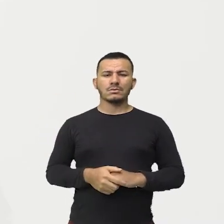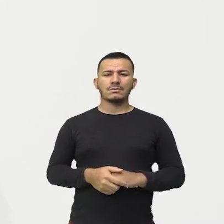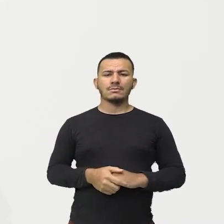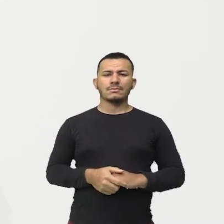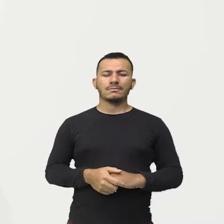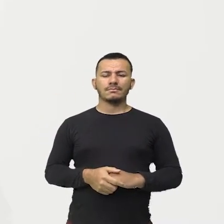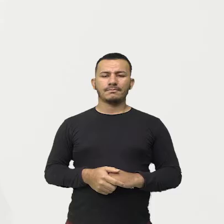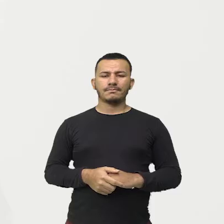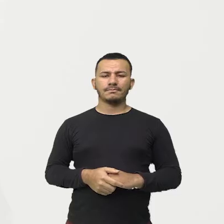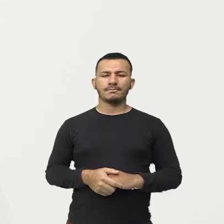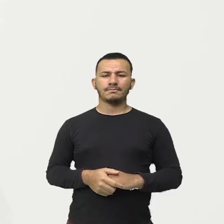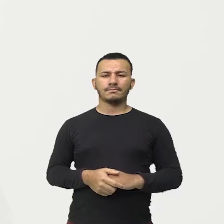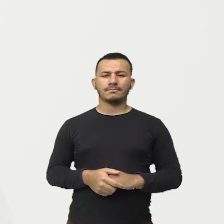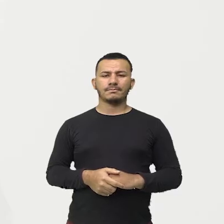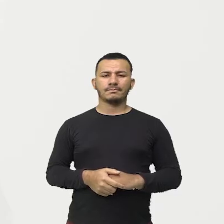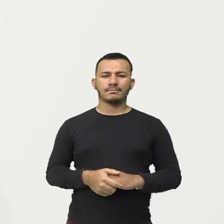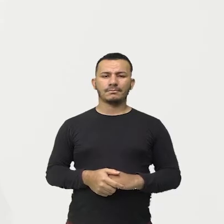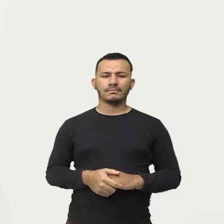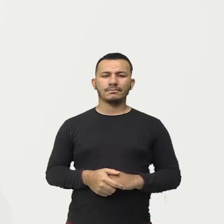2. Agora sim.